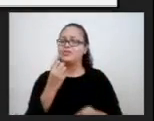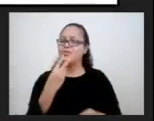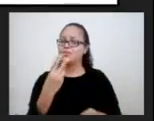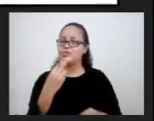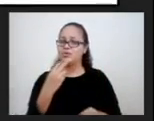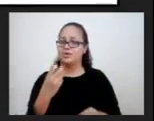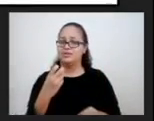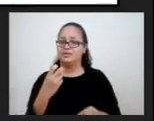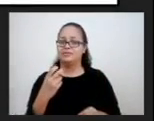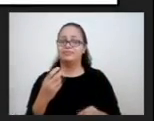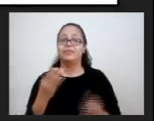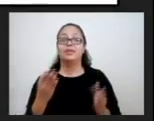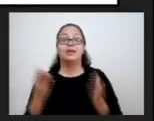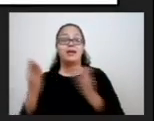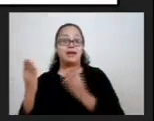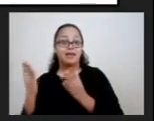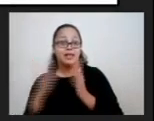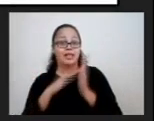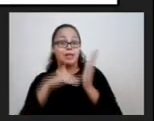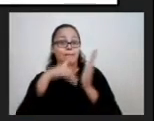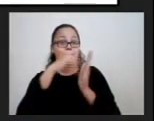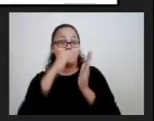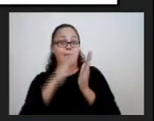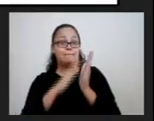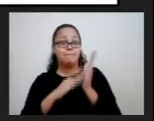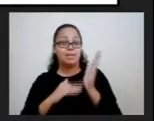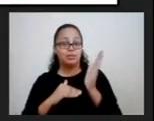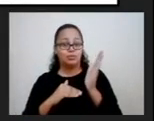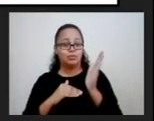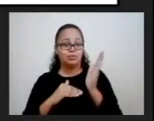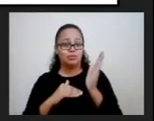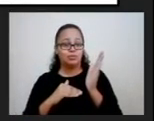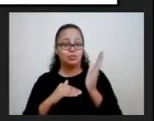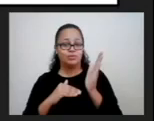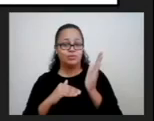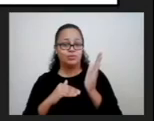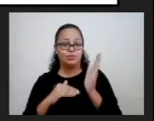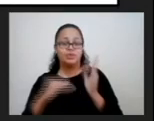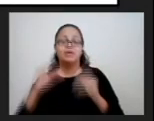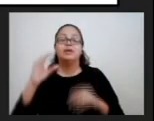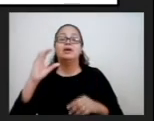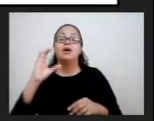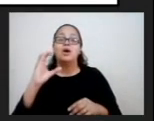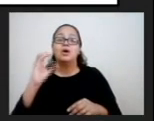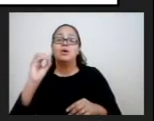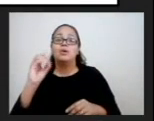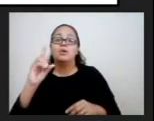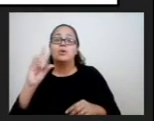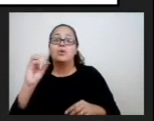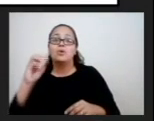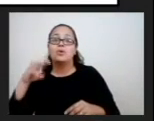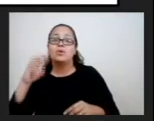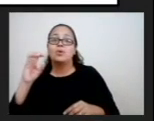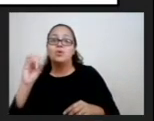Aqui eu não tenho uma foto, eu tenho uma pintura, uma ilustração. Cristóvão Colombo chegando à América